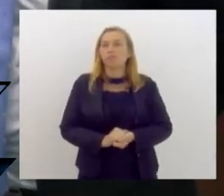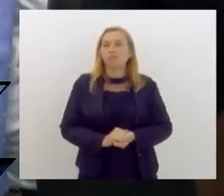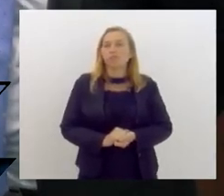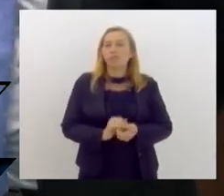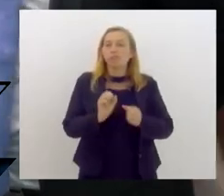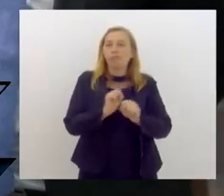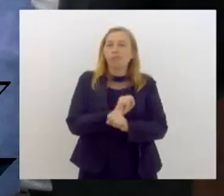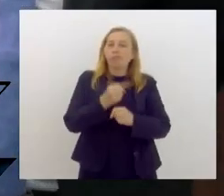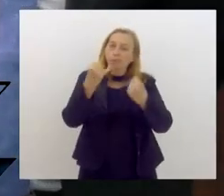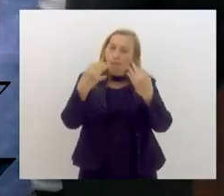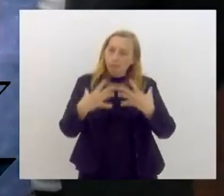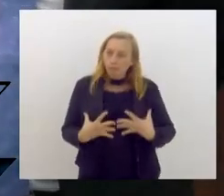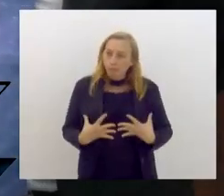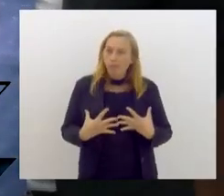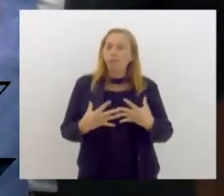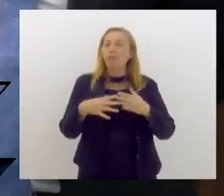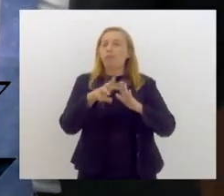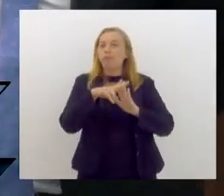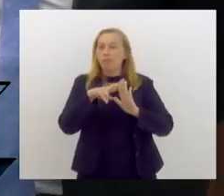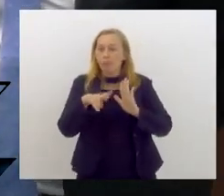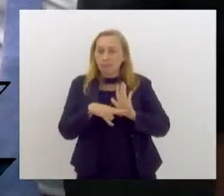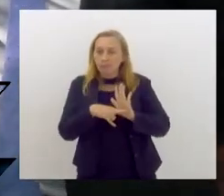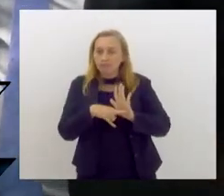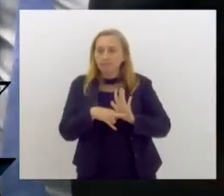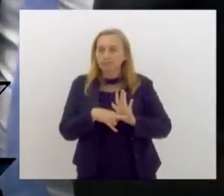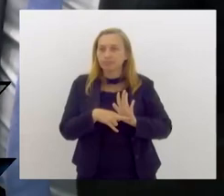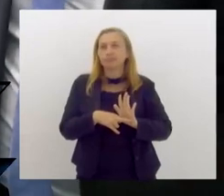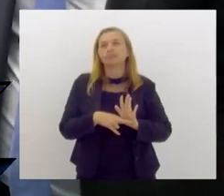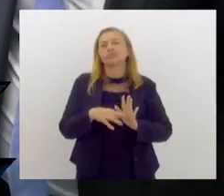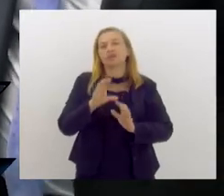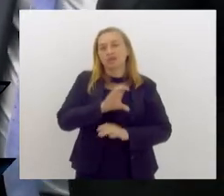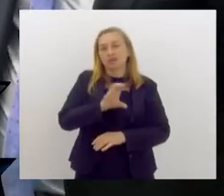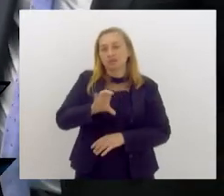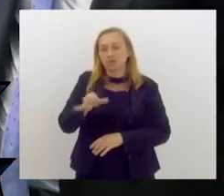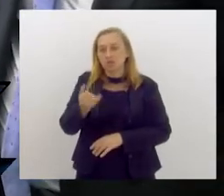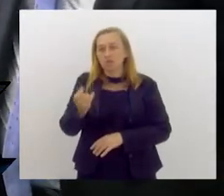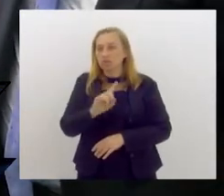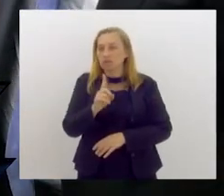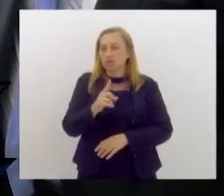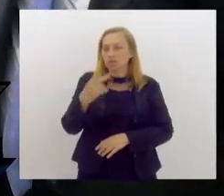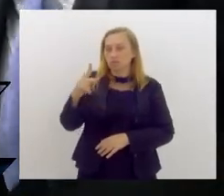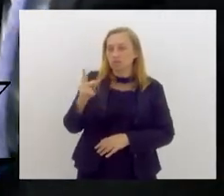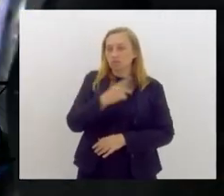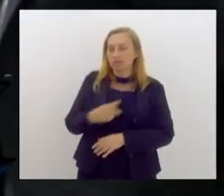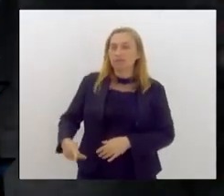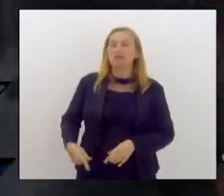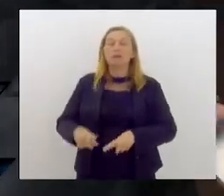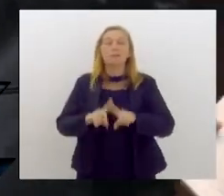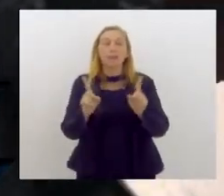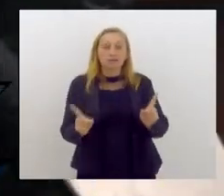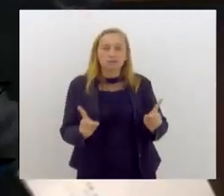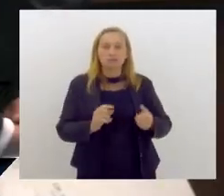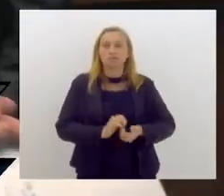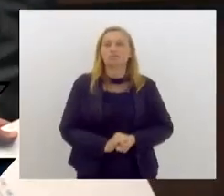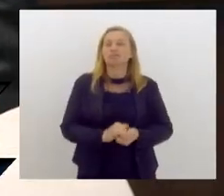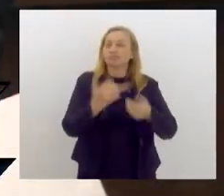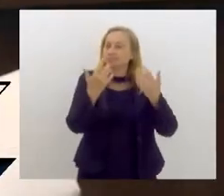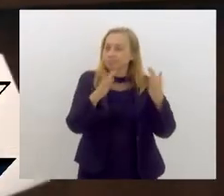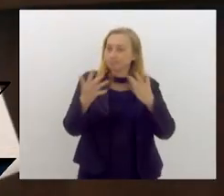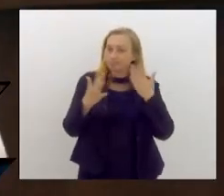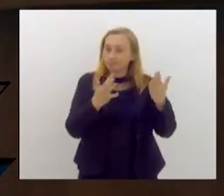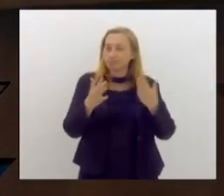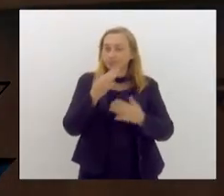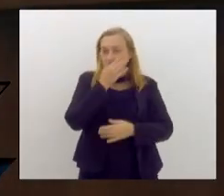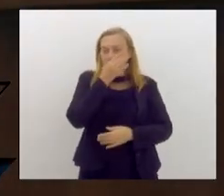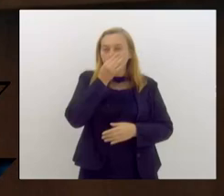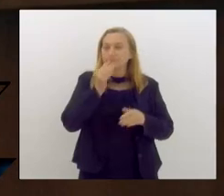esse esclarecimento regimental no que diz respeito à CCJ, não à presidência de Vossa Excelência, mas parabenizar